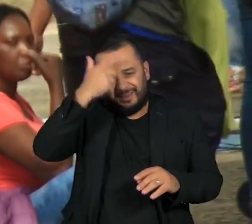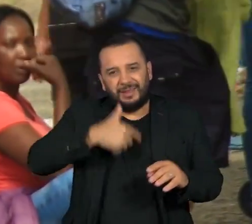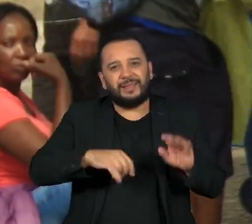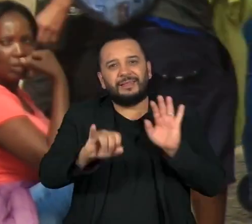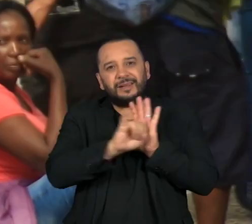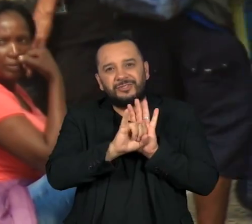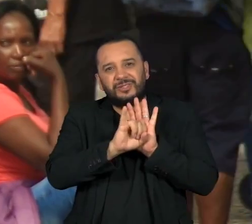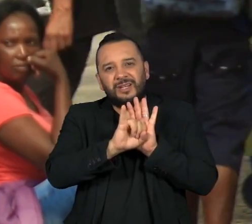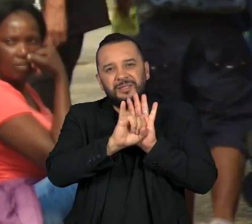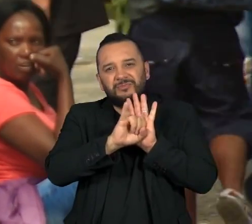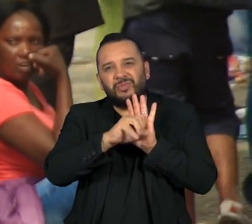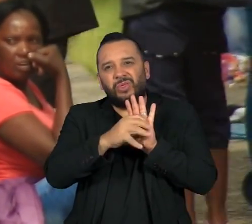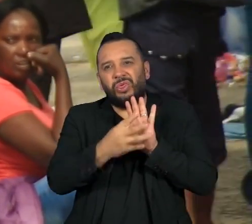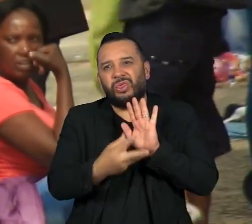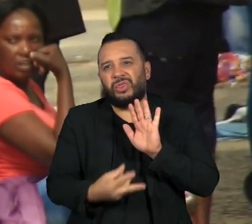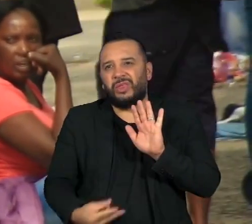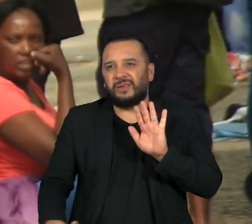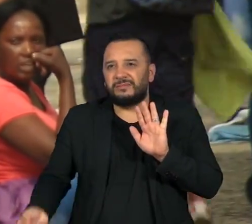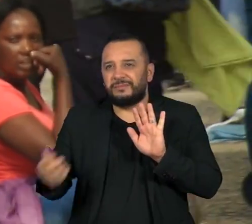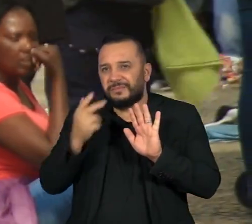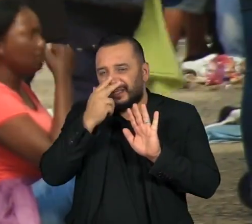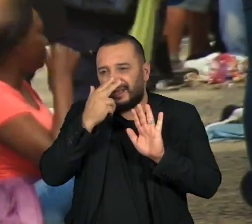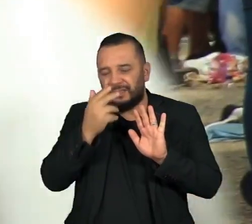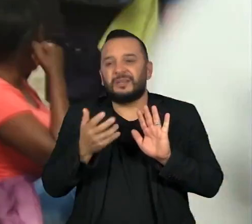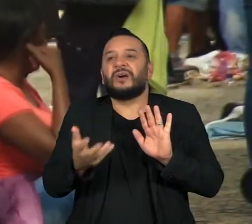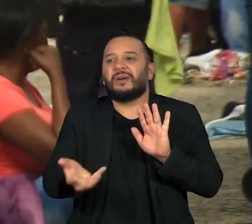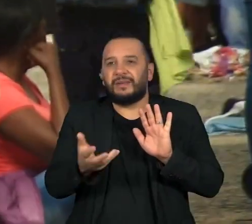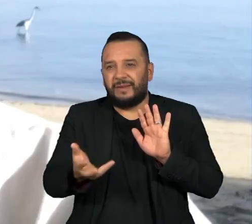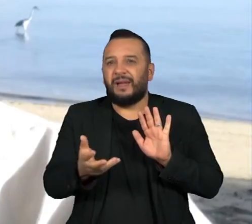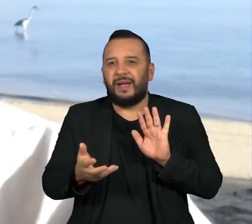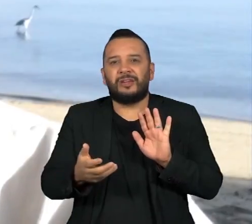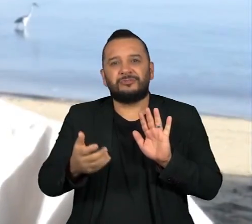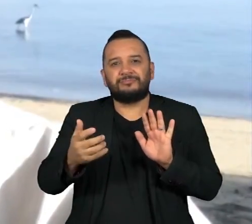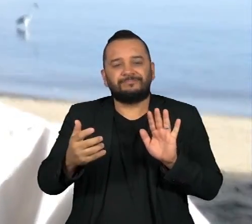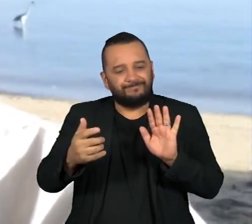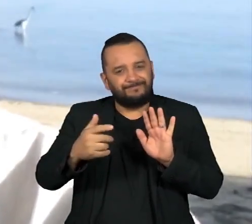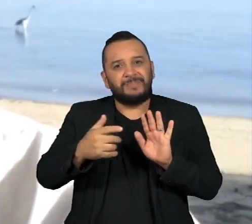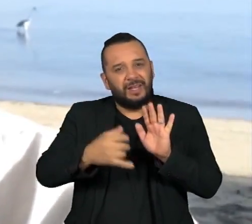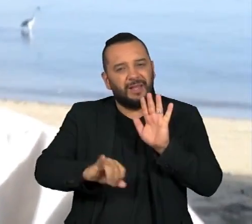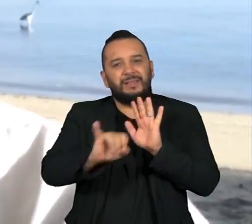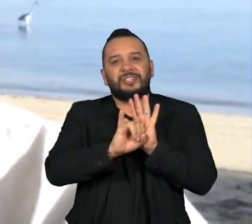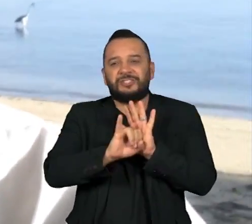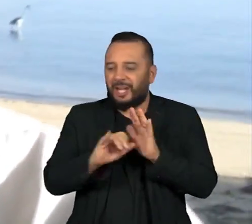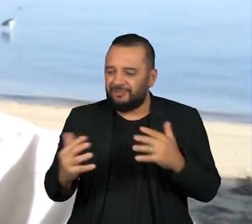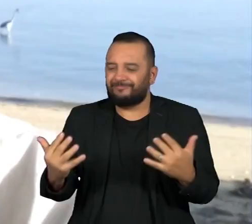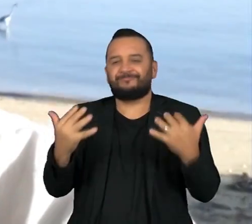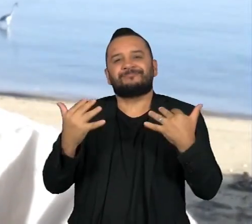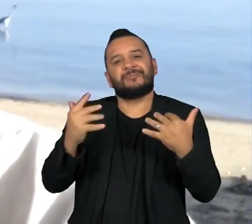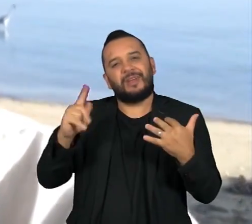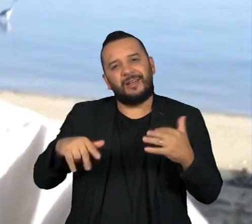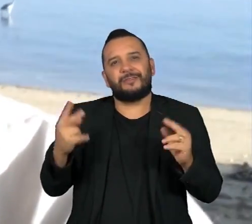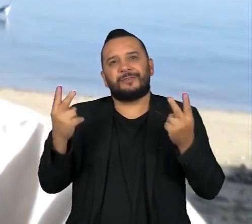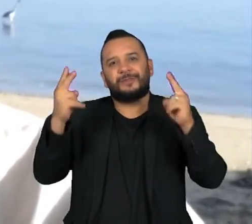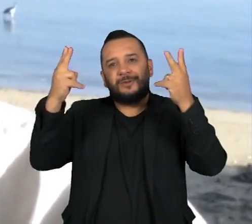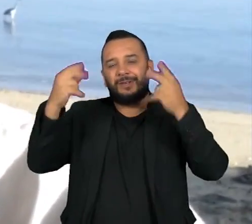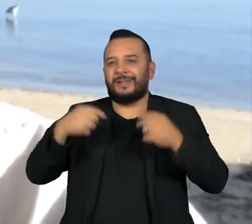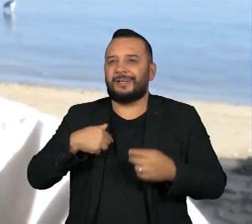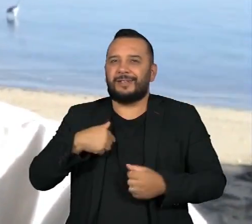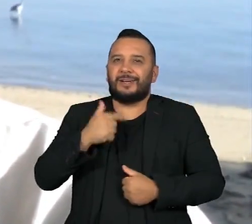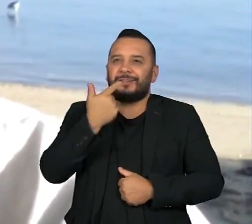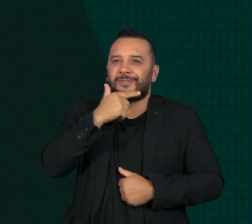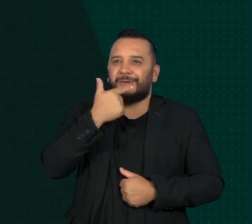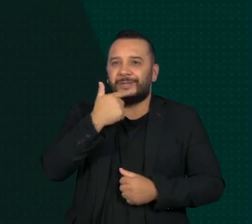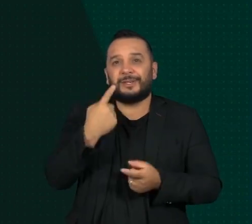ser visto é uma grande conquista, né? O que me faz sorrir é poder